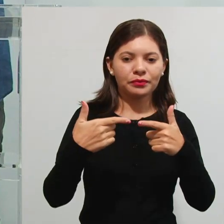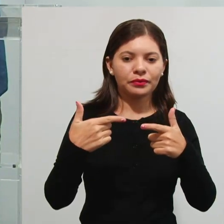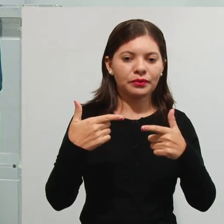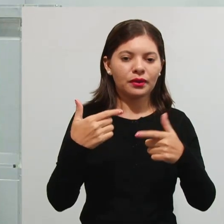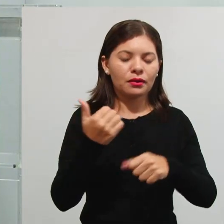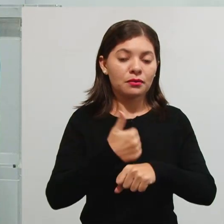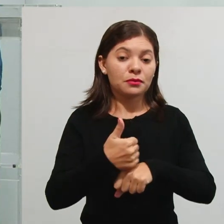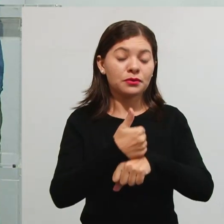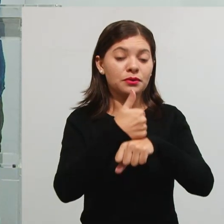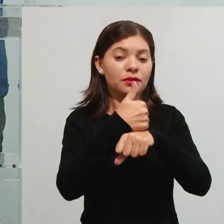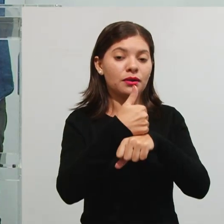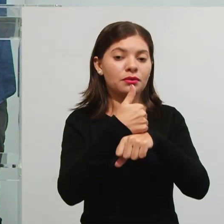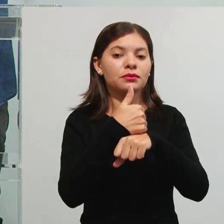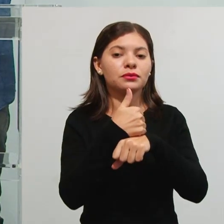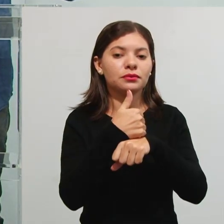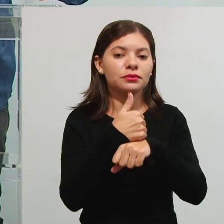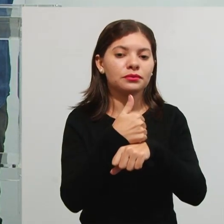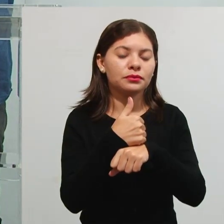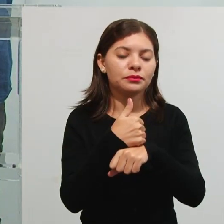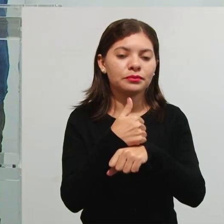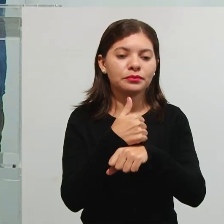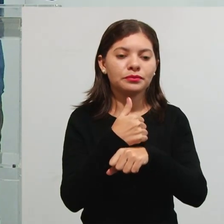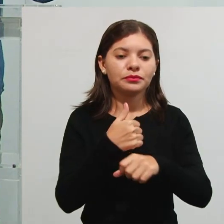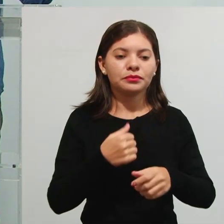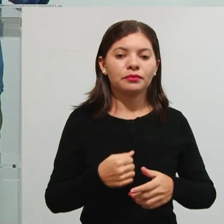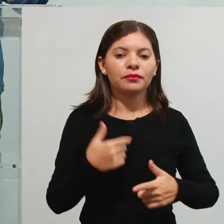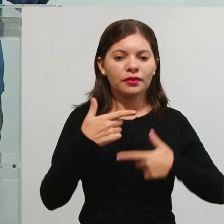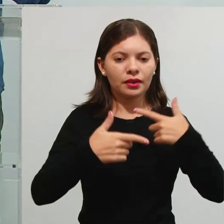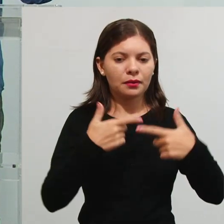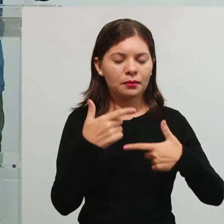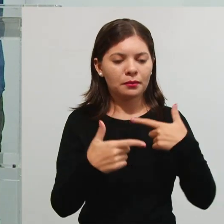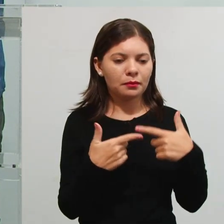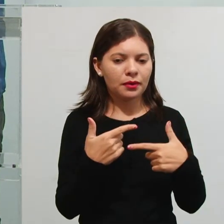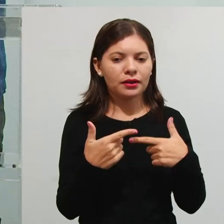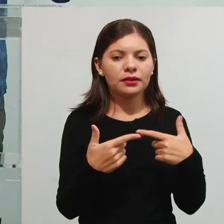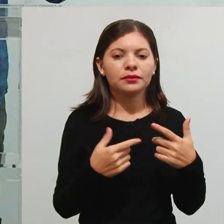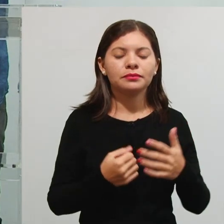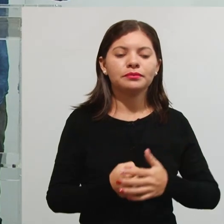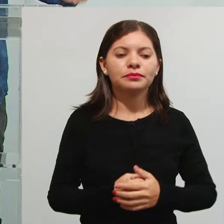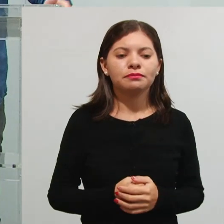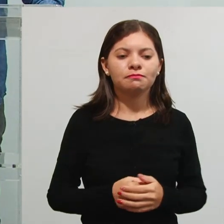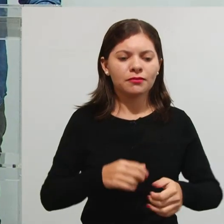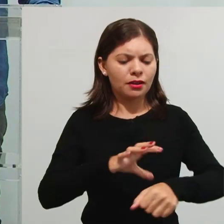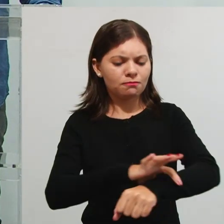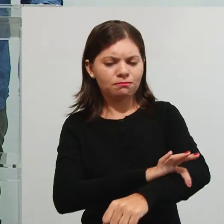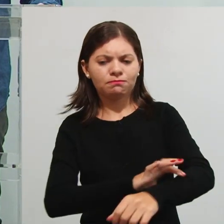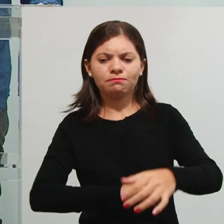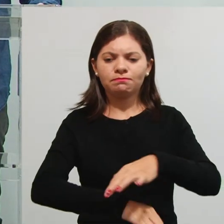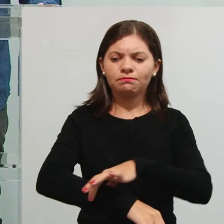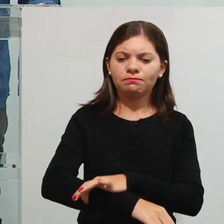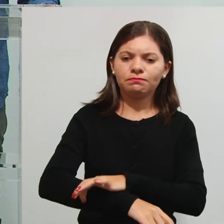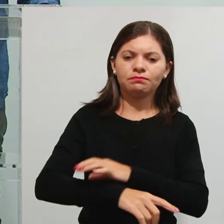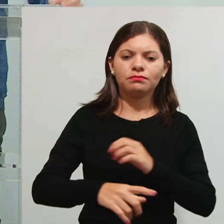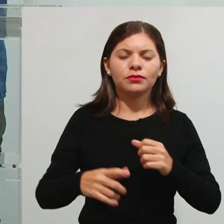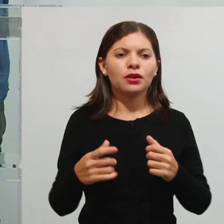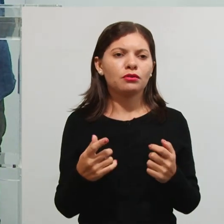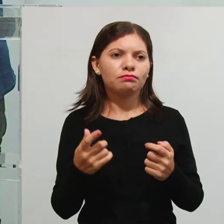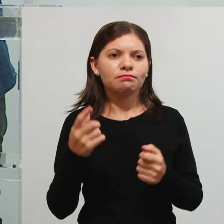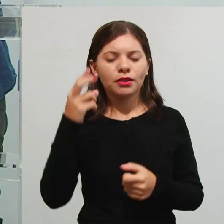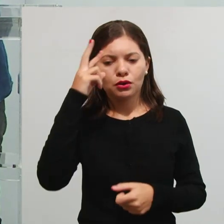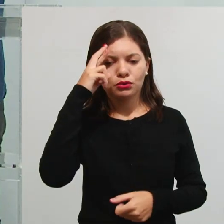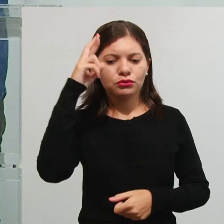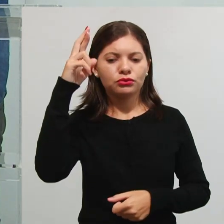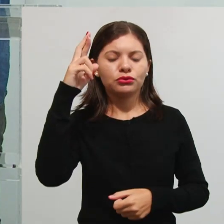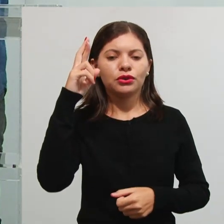que trabalha para outro, que trabalha em uma empresa, ele veste a camisa mesmo e ele trabalha ali diariamente como se ele fosse o dono do próprio negócio. Então,